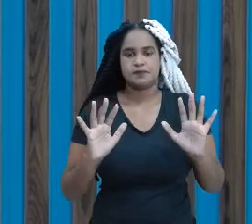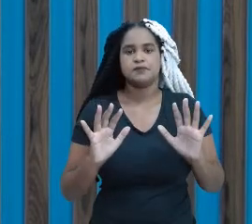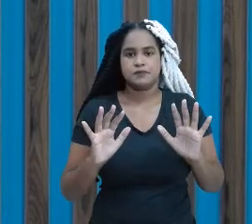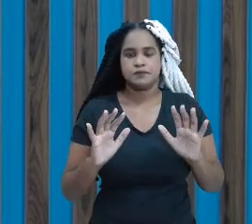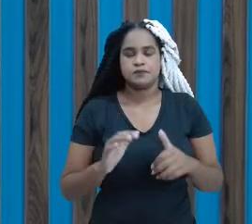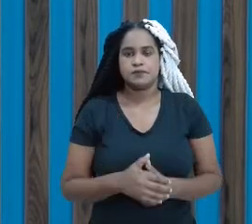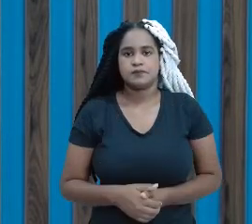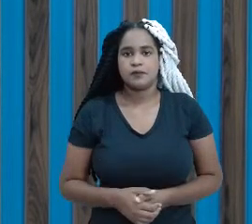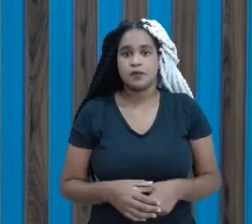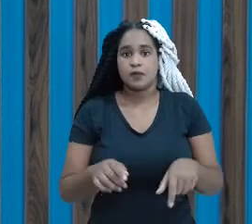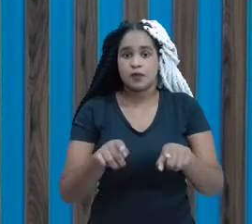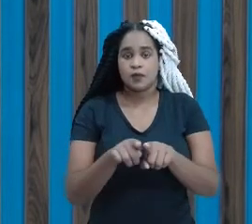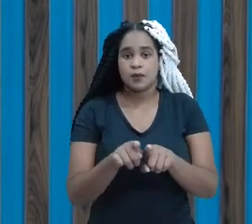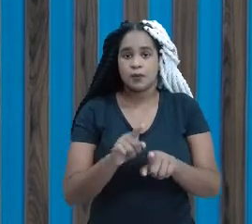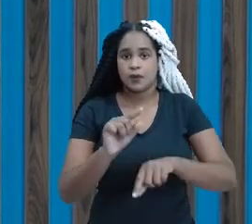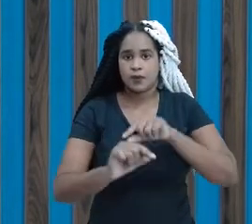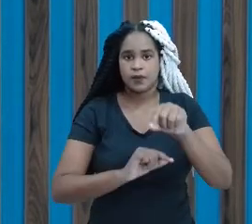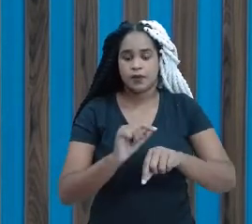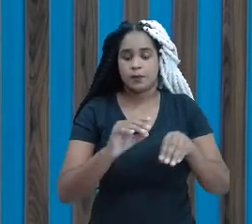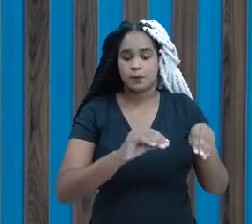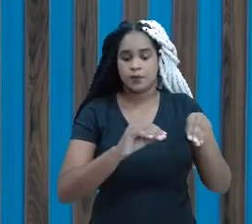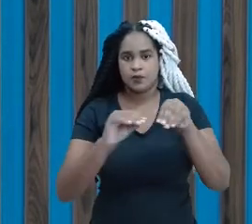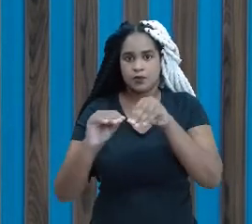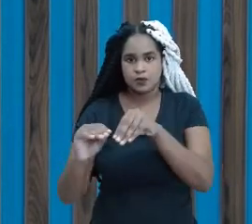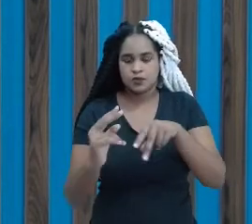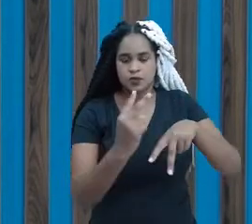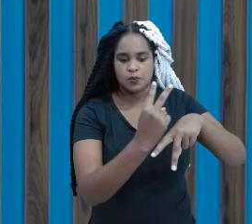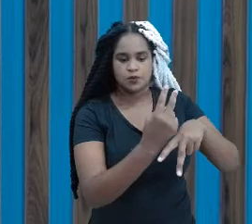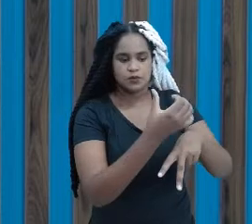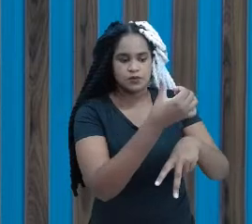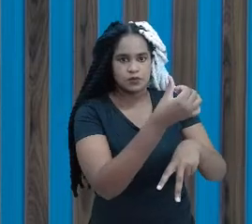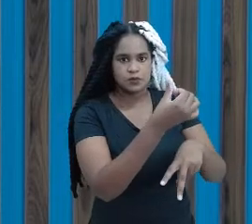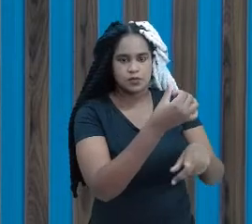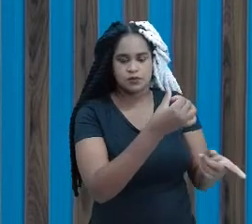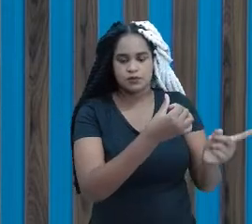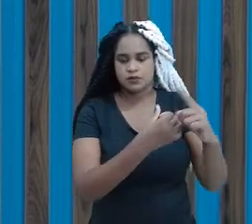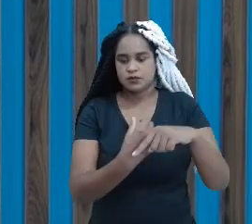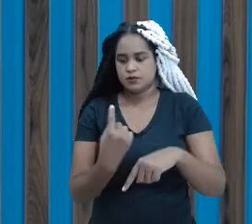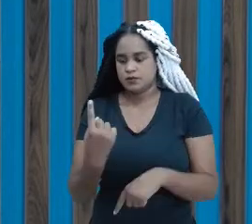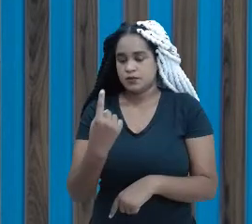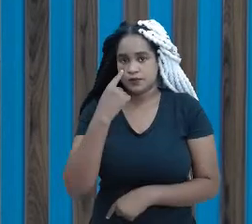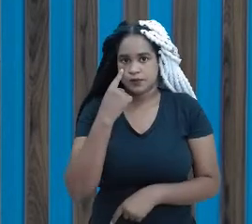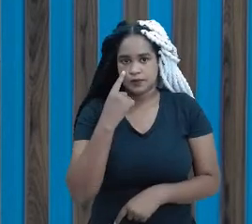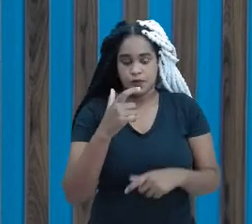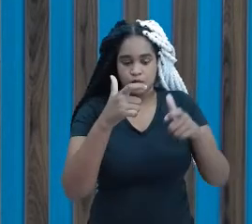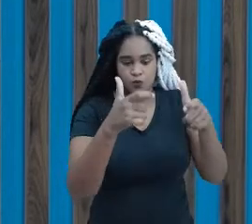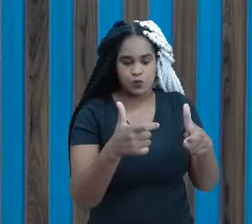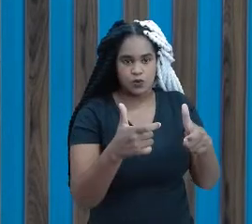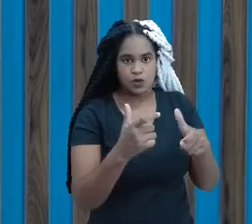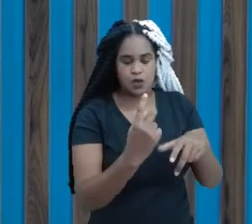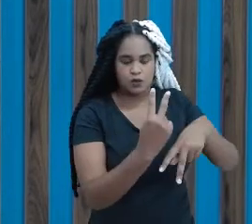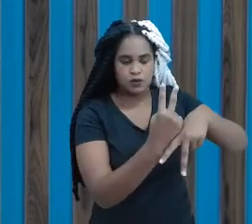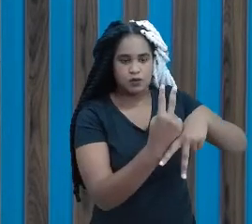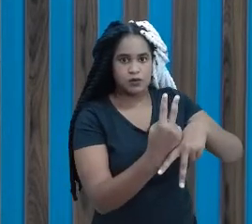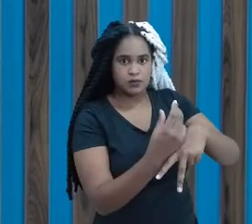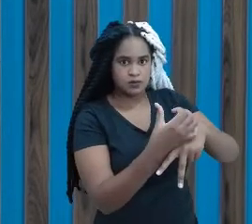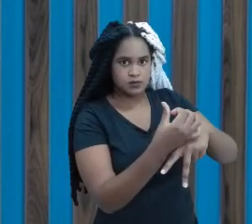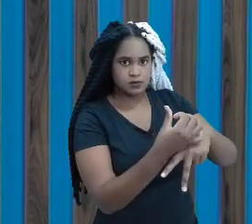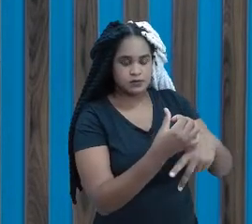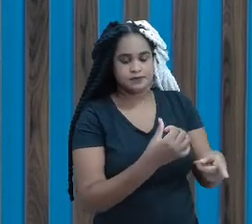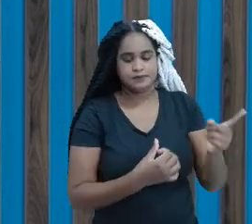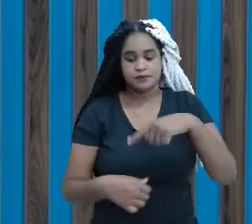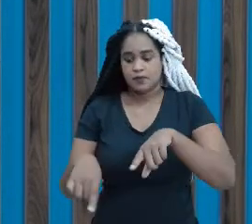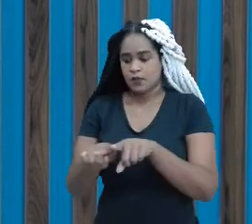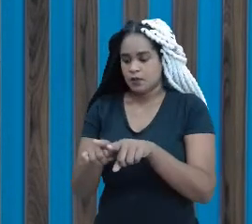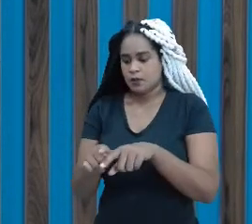do cromossomo 6 para 1. Então, assim, lá no par de cromossomo 6 e no par de cromossomo 1, vai